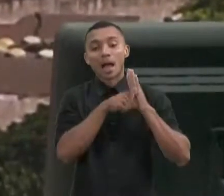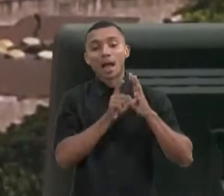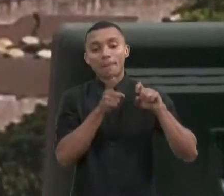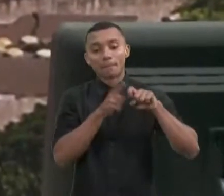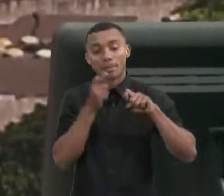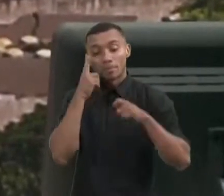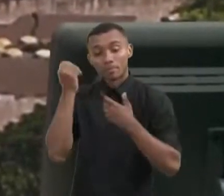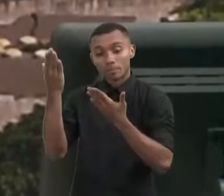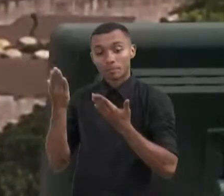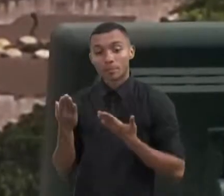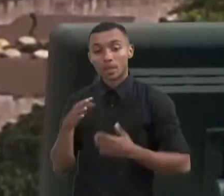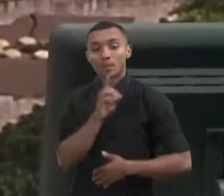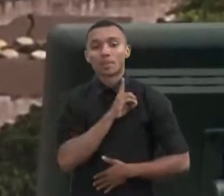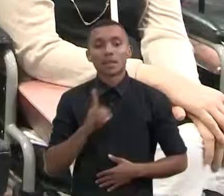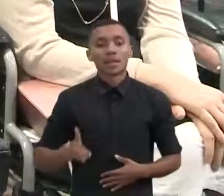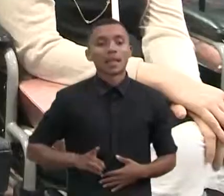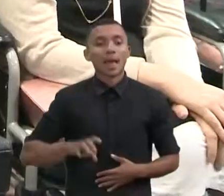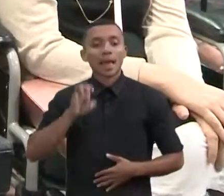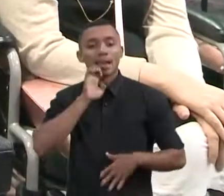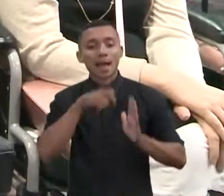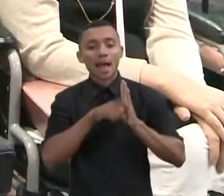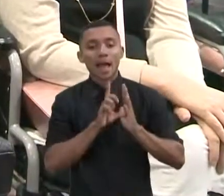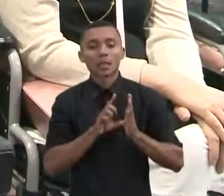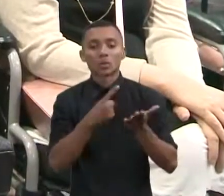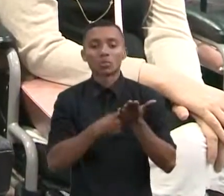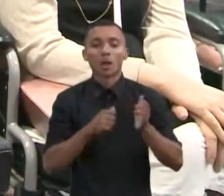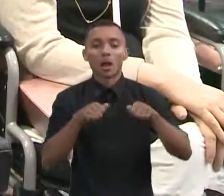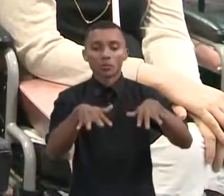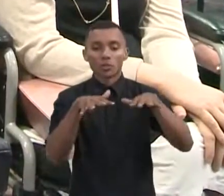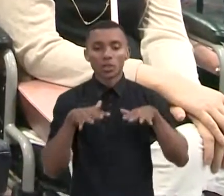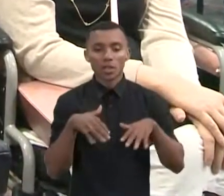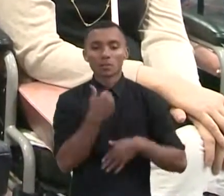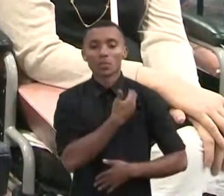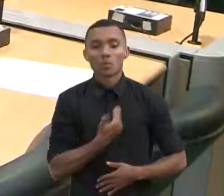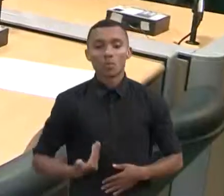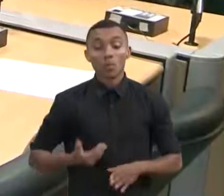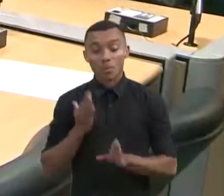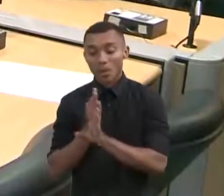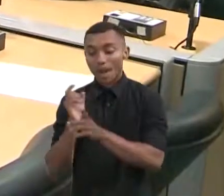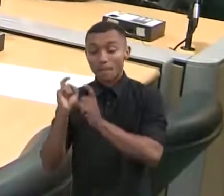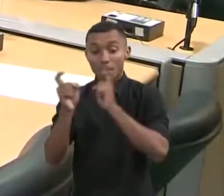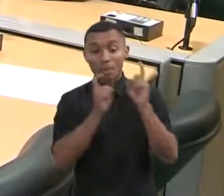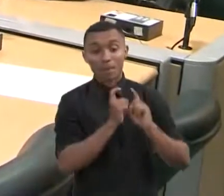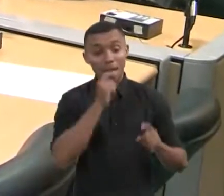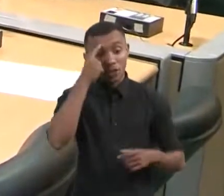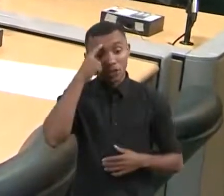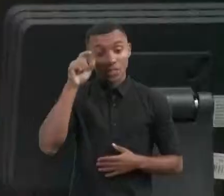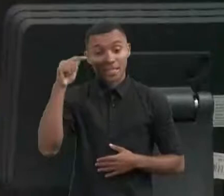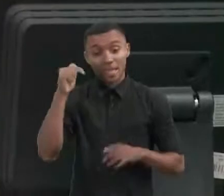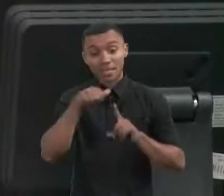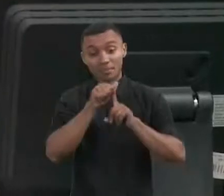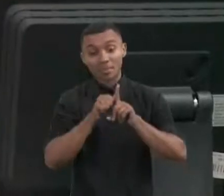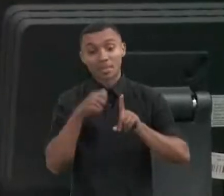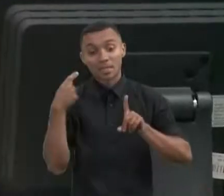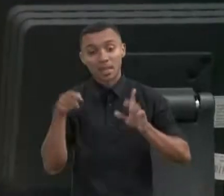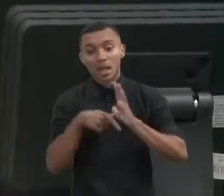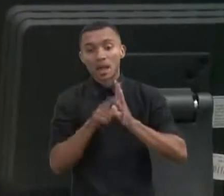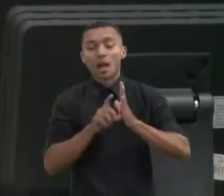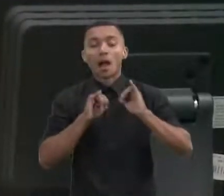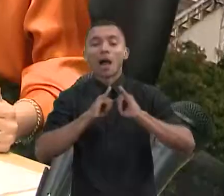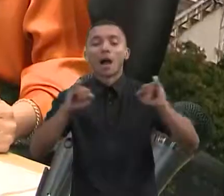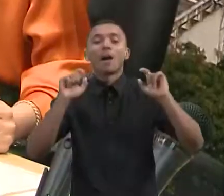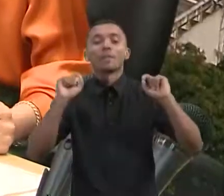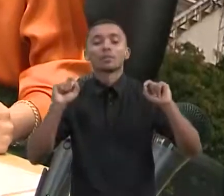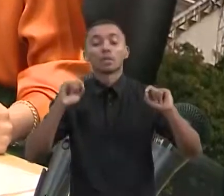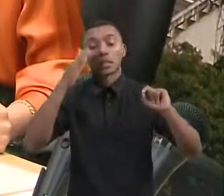deputada Érica Amorim, que realizou uma audiência pública para discutir o assunto no dia 7 deste mês, destacou que,